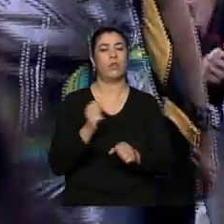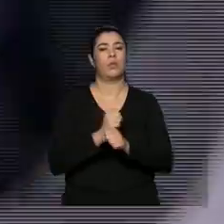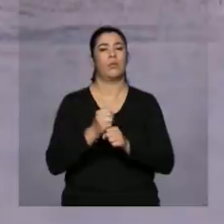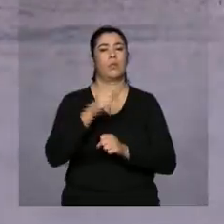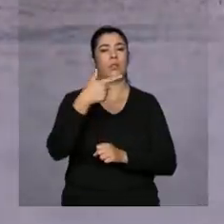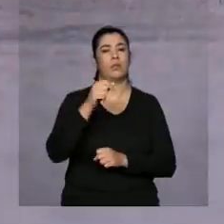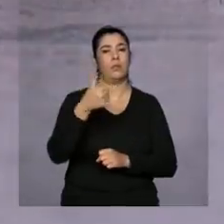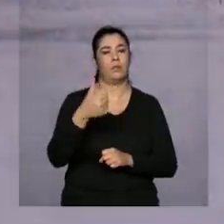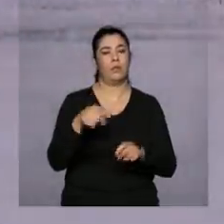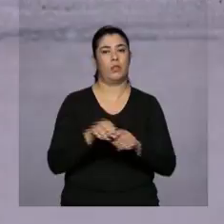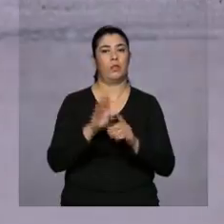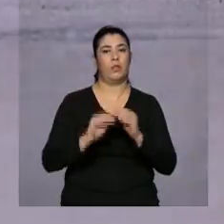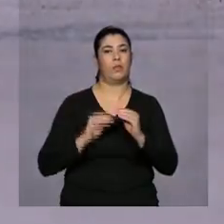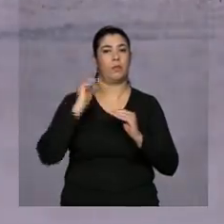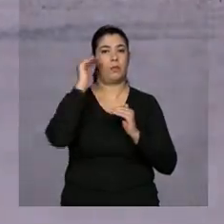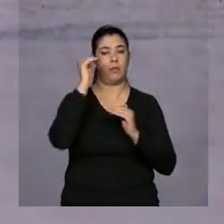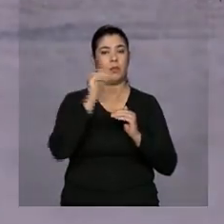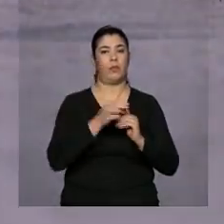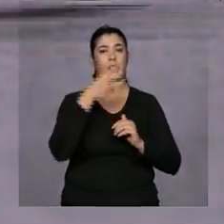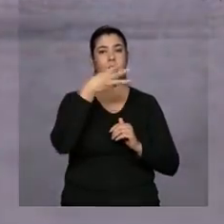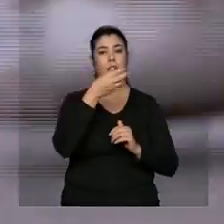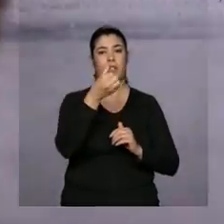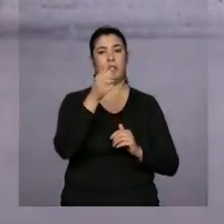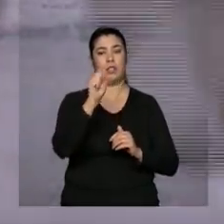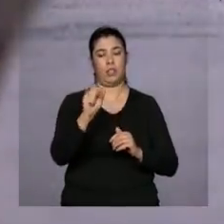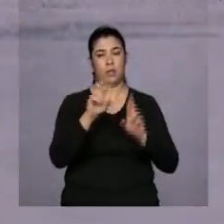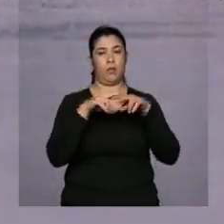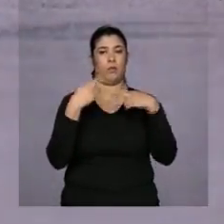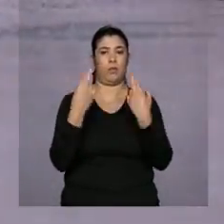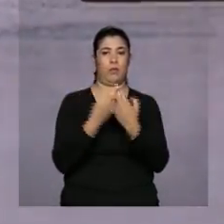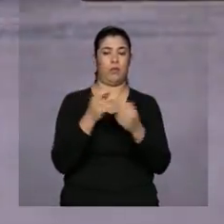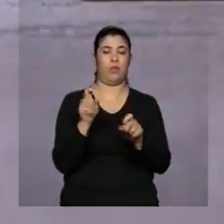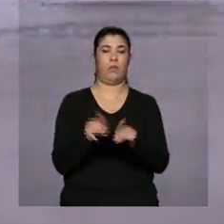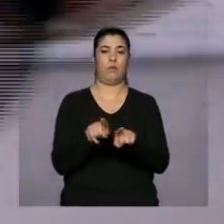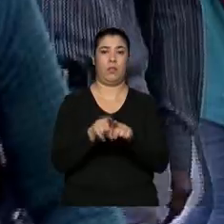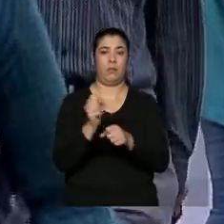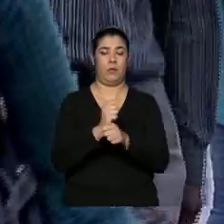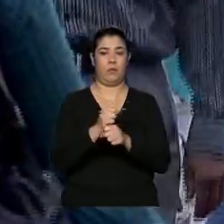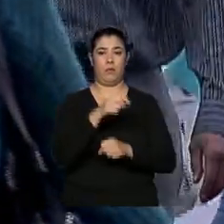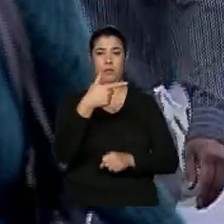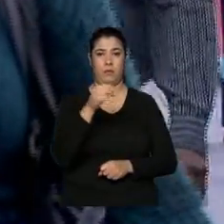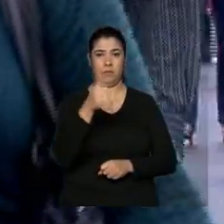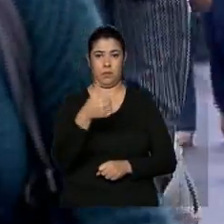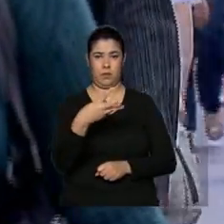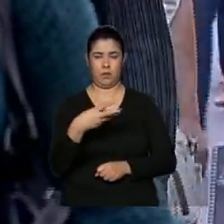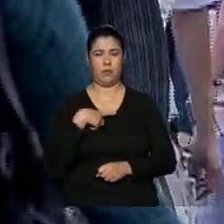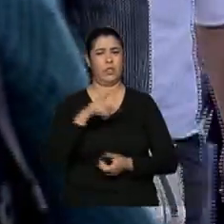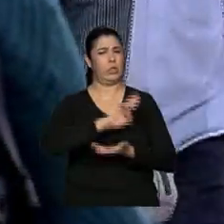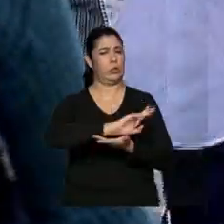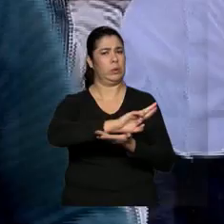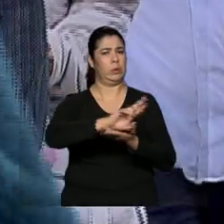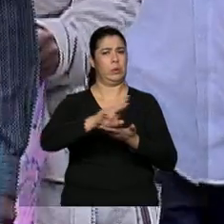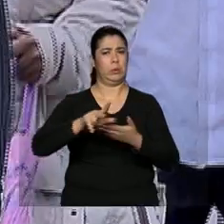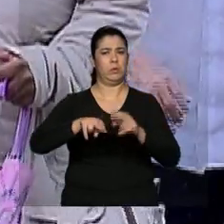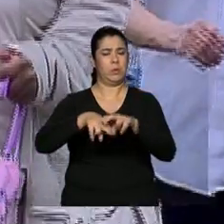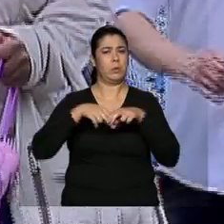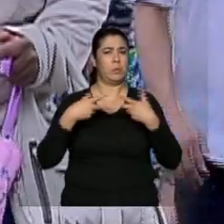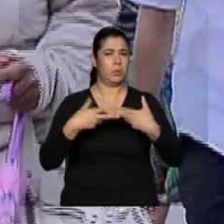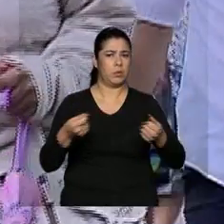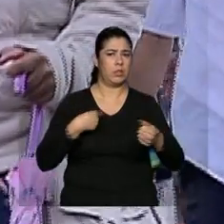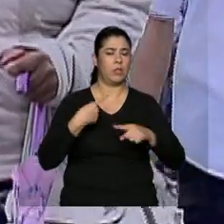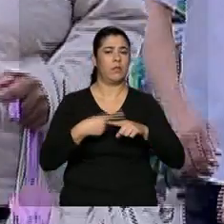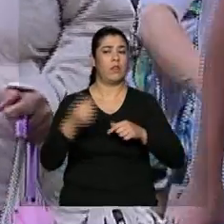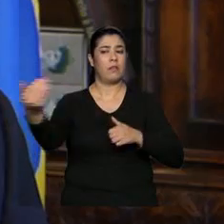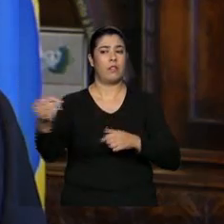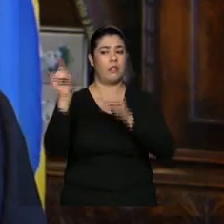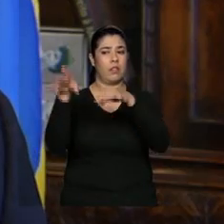2011 para 368 por reunião em 2014. E são vários motivos que trazem os estrangeiros